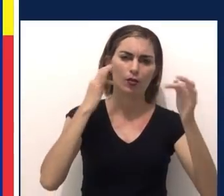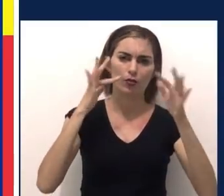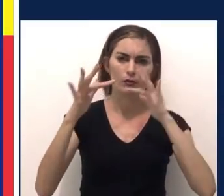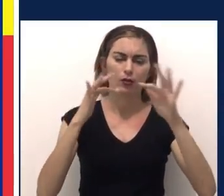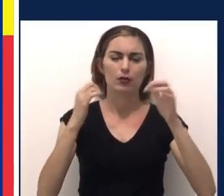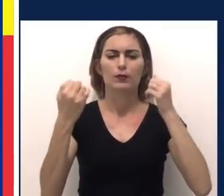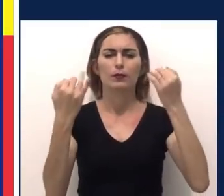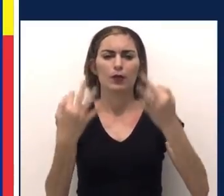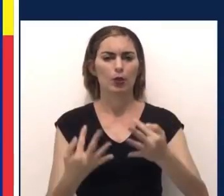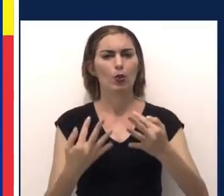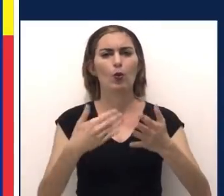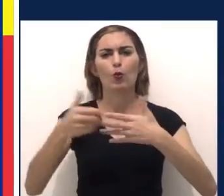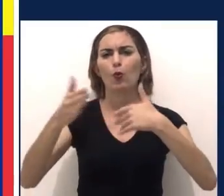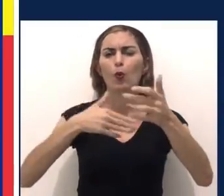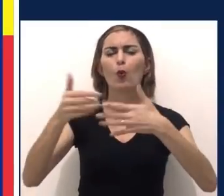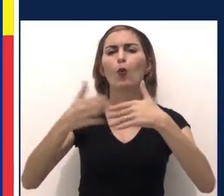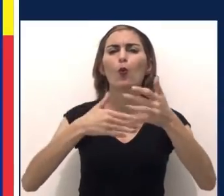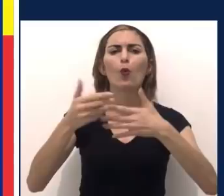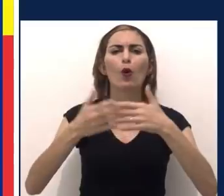de legitimar